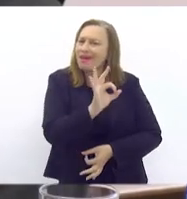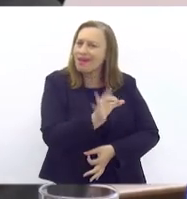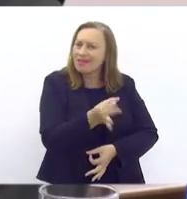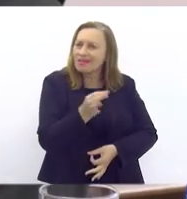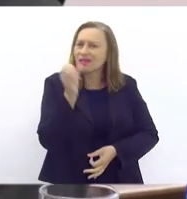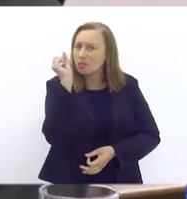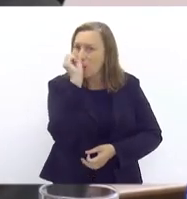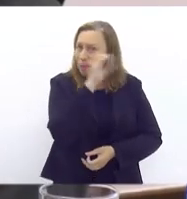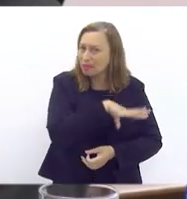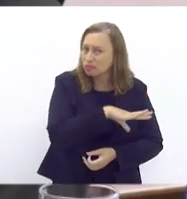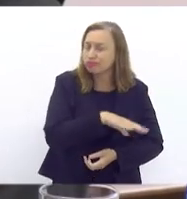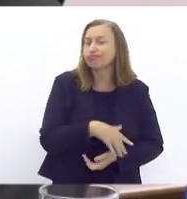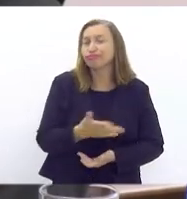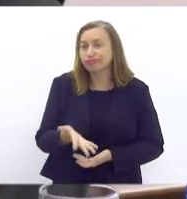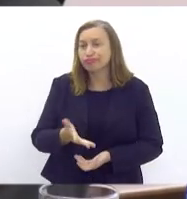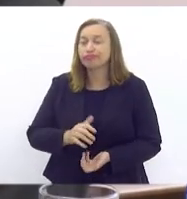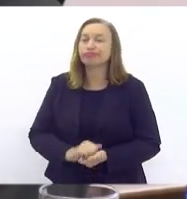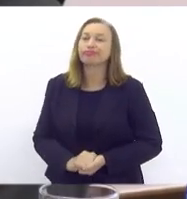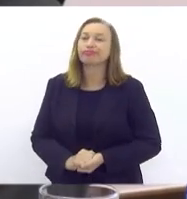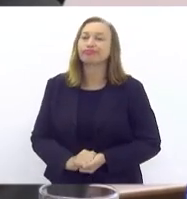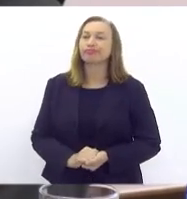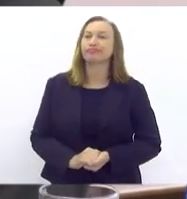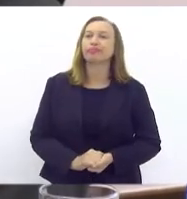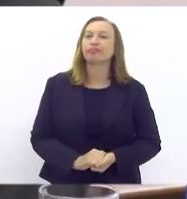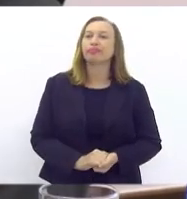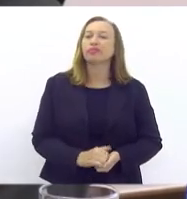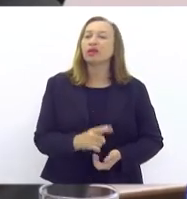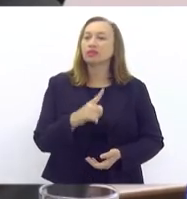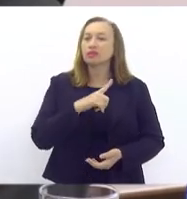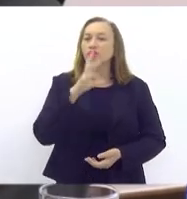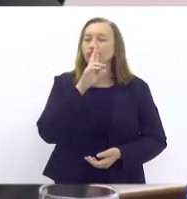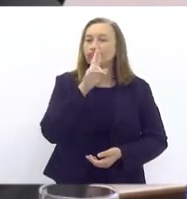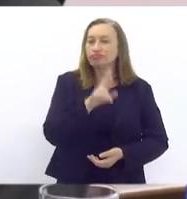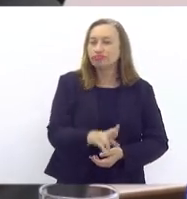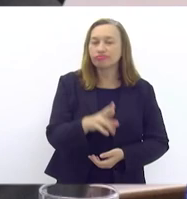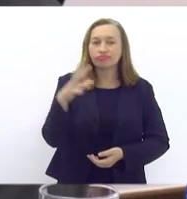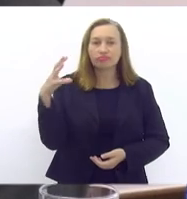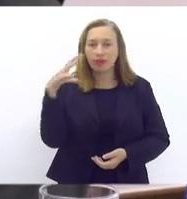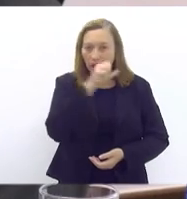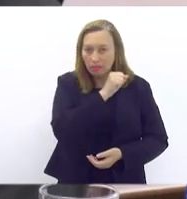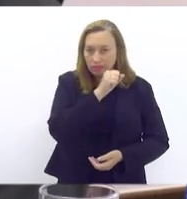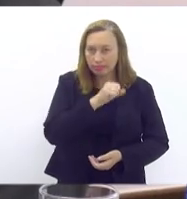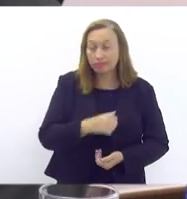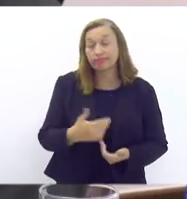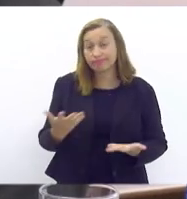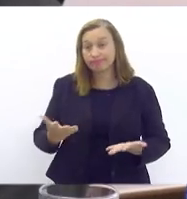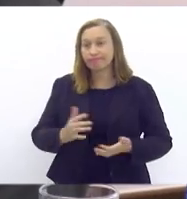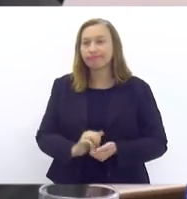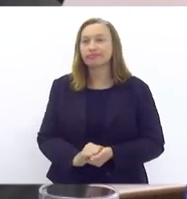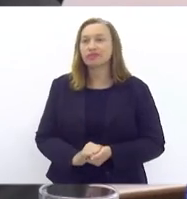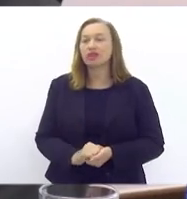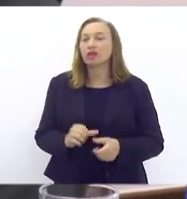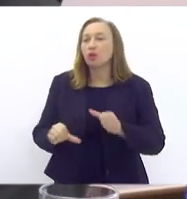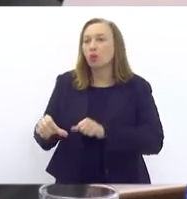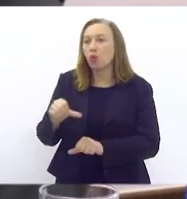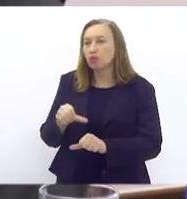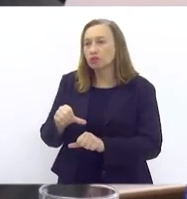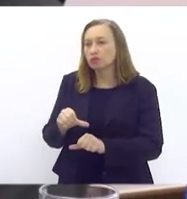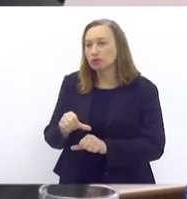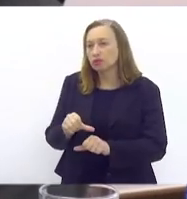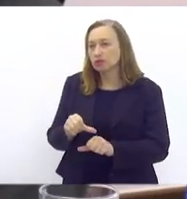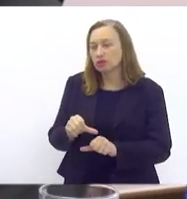um abuso e e houve uma resposta muito rápida contra essas condições